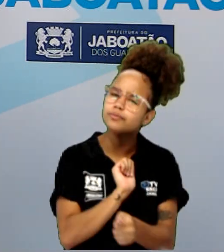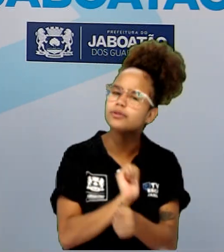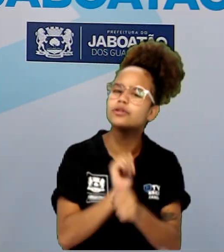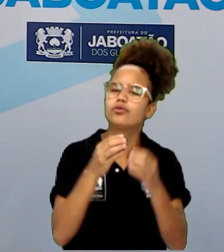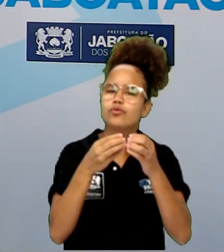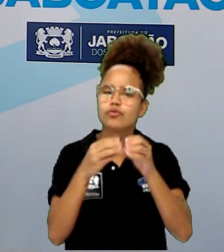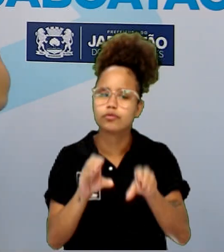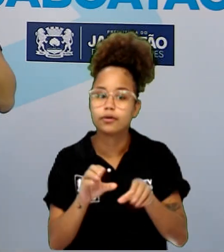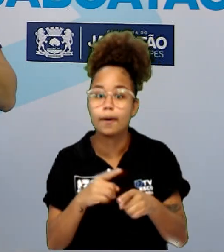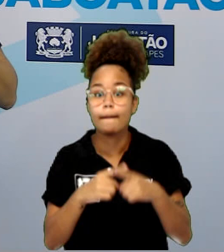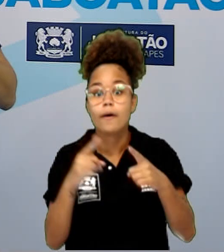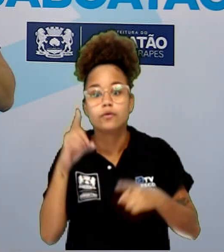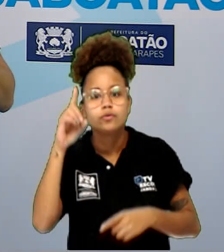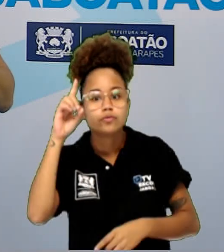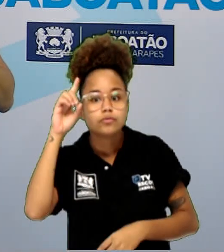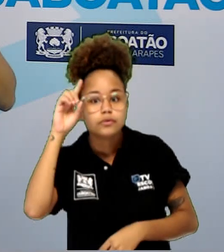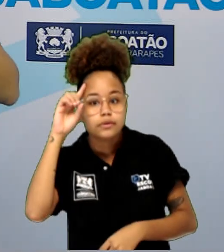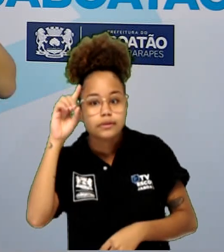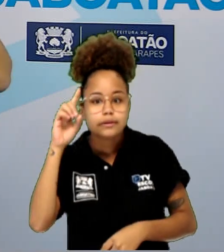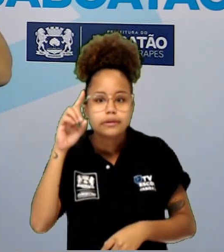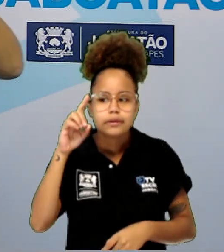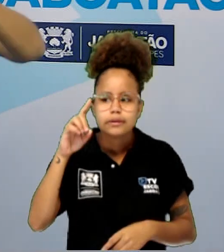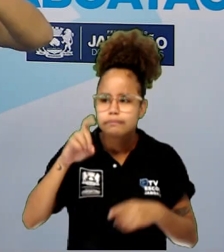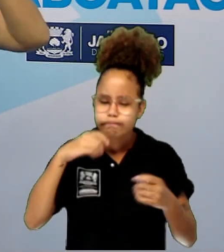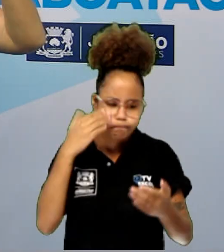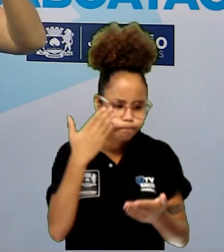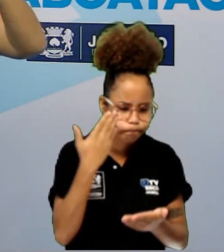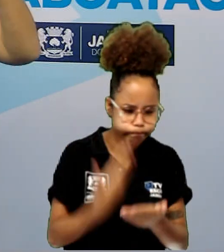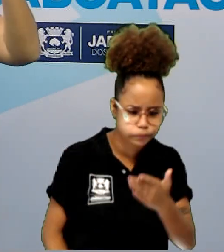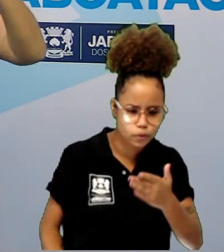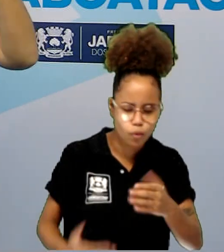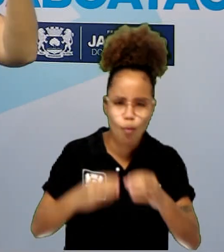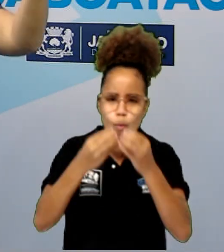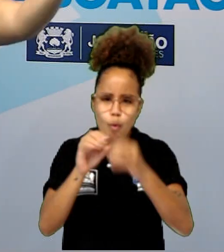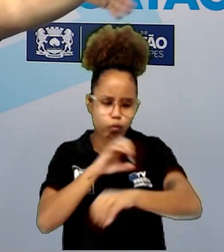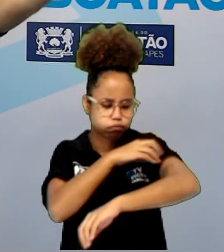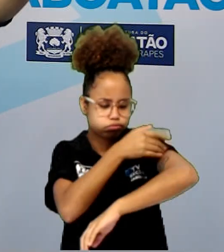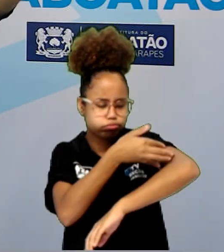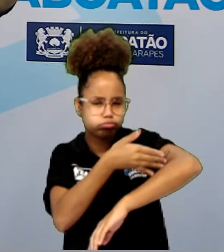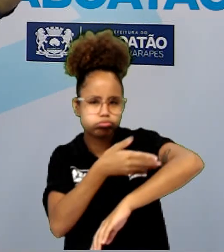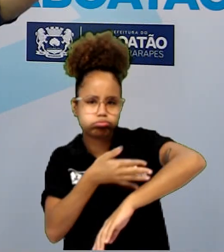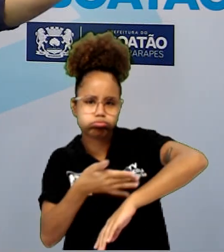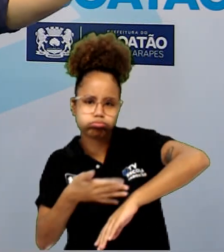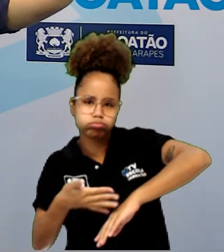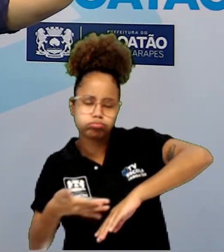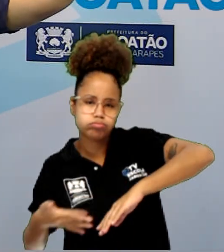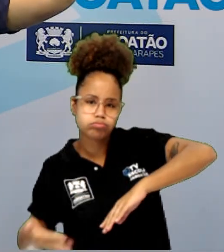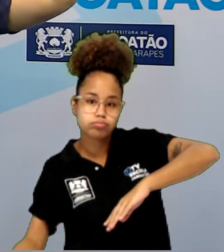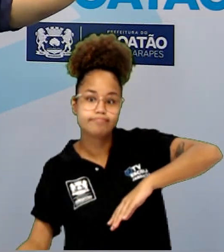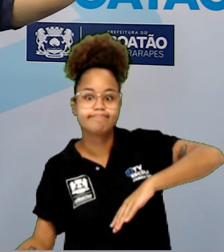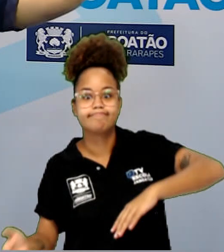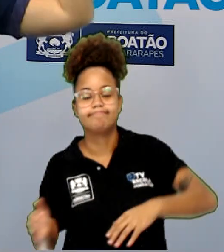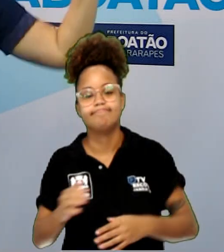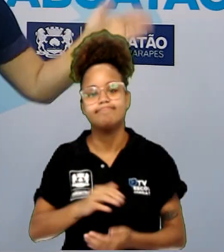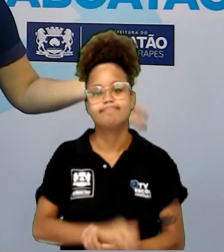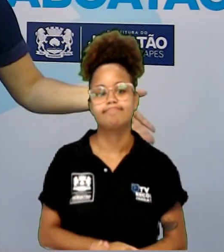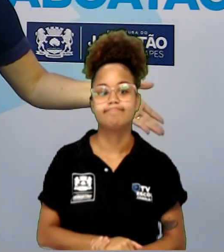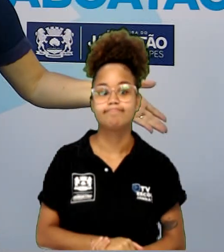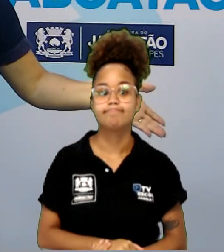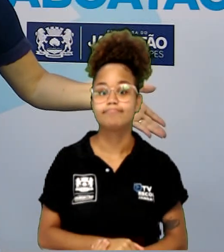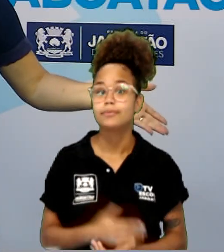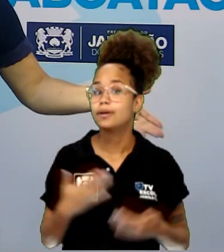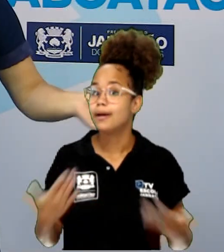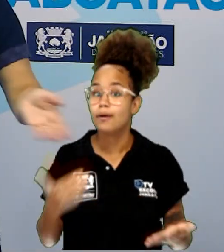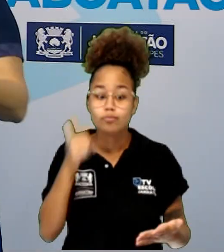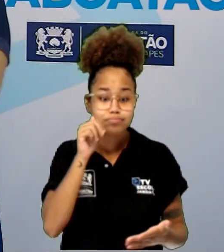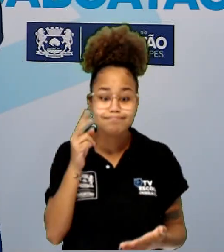até que um dia, num descuido, o ovo rolou pelo vale ladeira abaixo. A Avelina não tinha o que